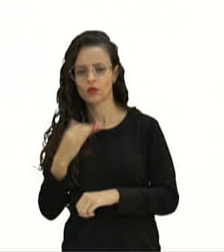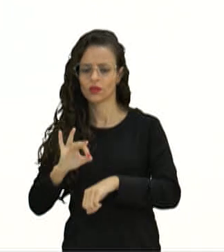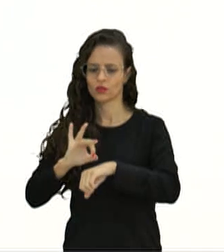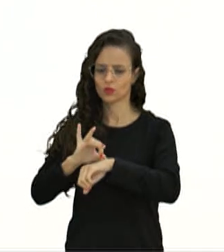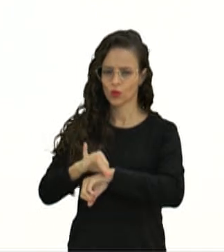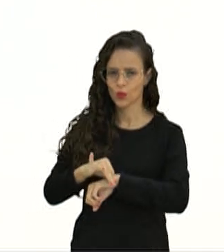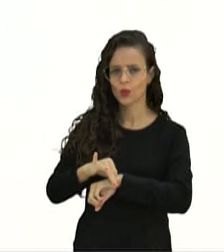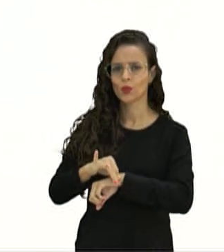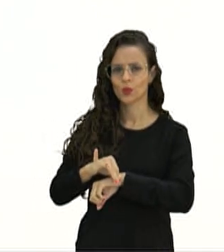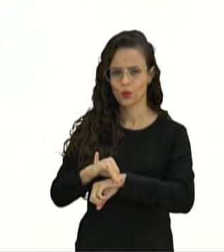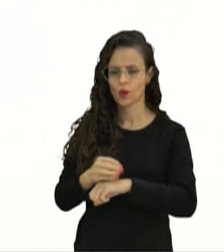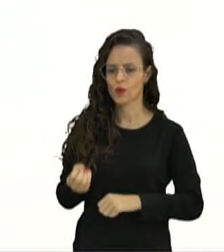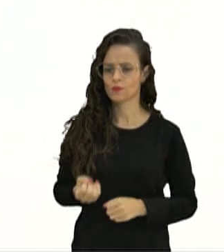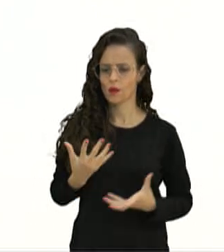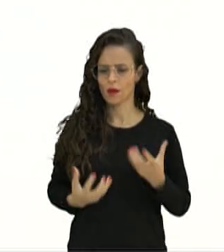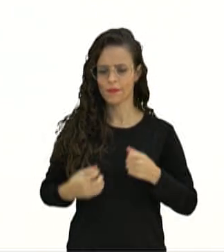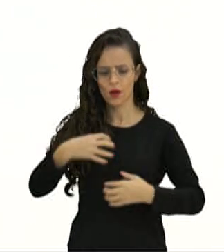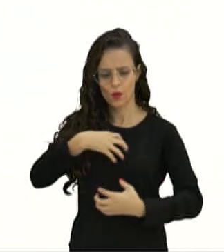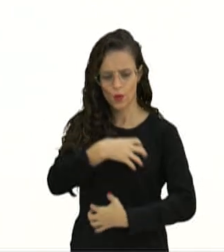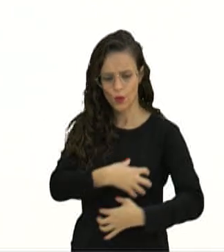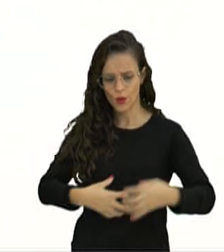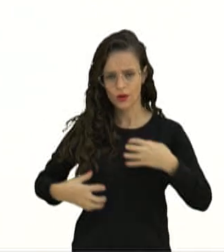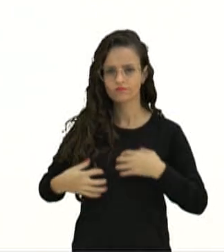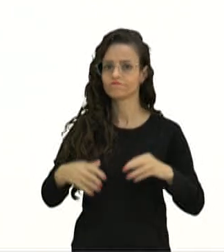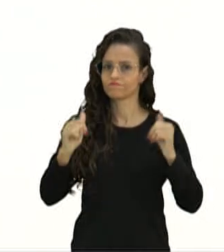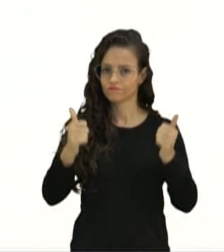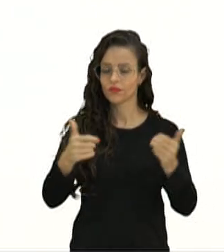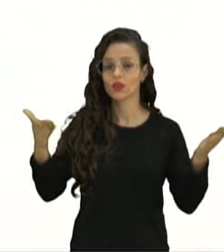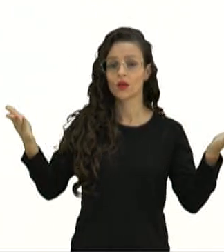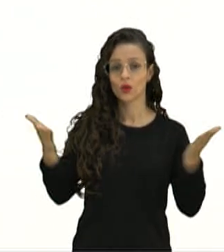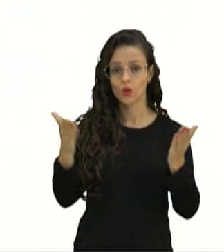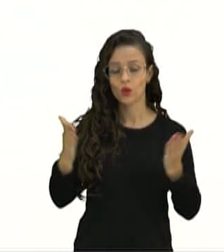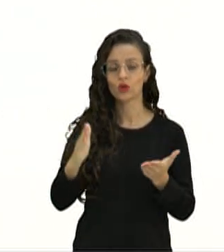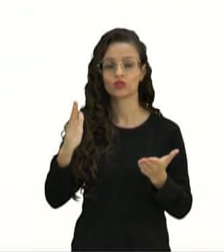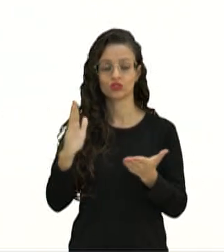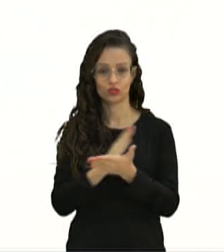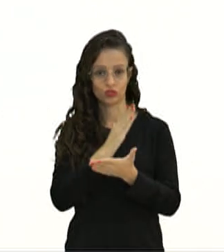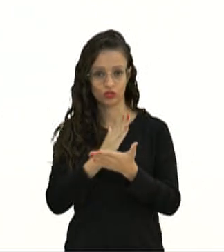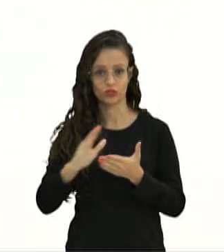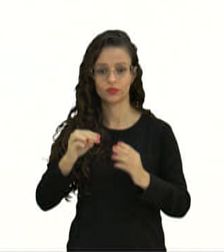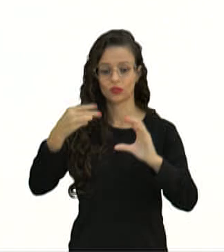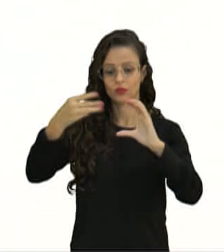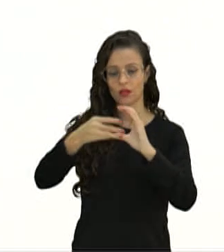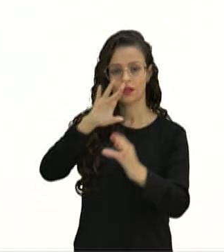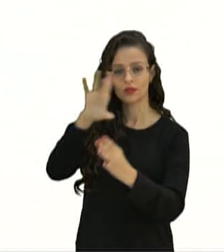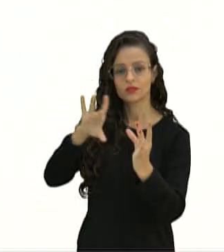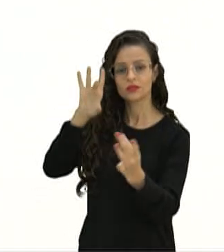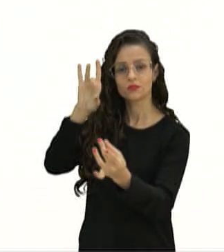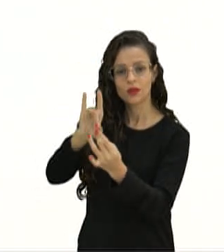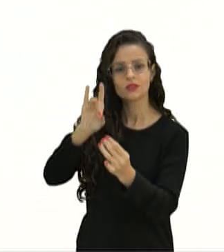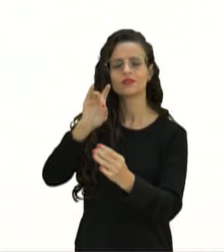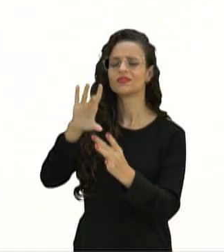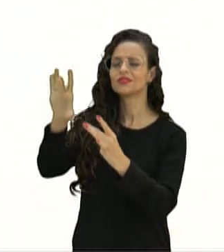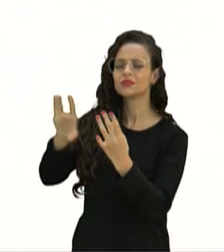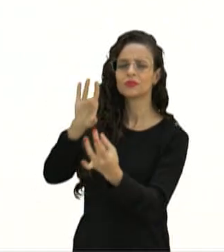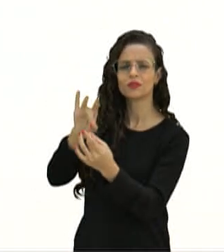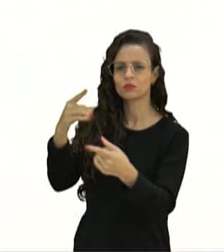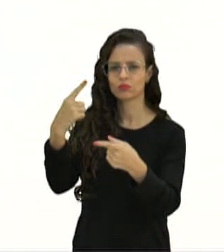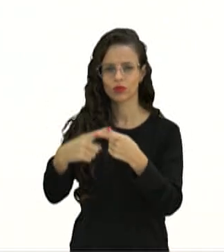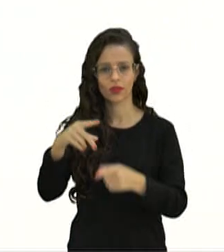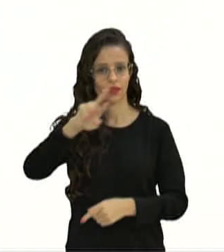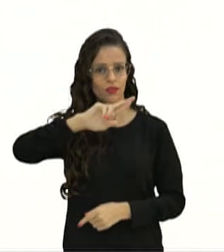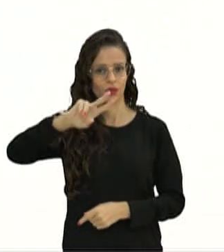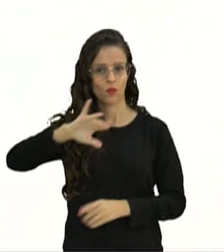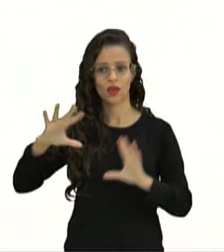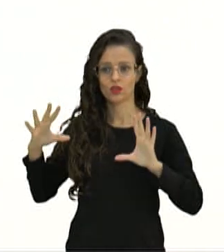que vão formar órgãos e tudo mais. Hoje eu venho falar sobre uma divisão celular específica. Digo específica porque ela não